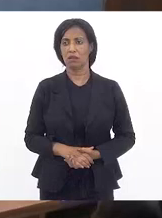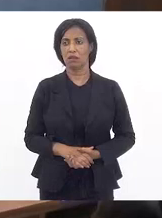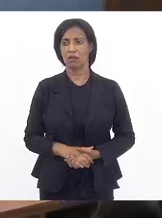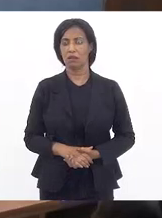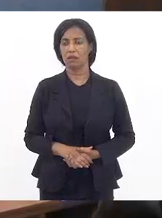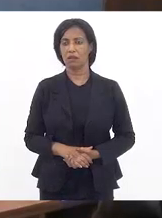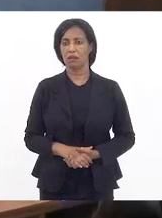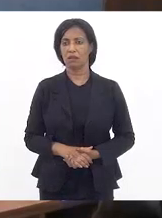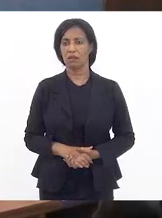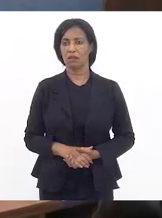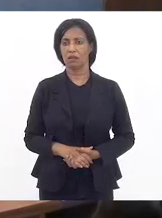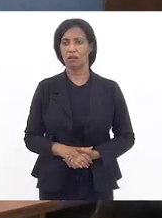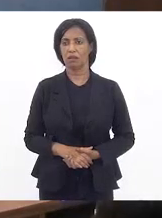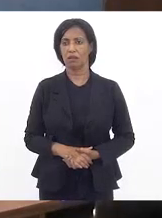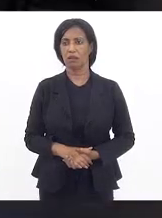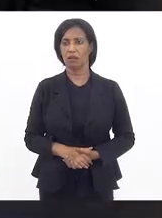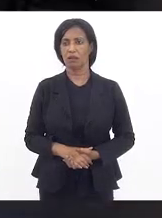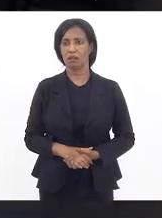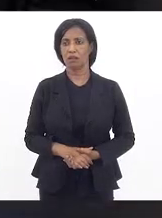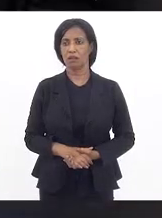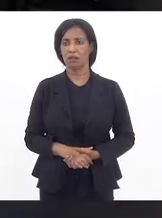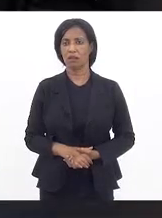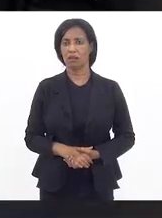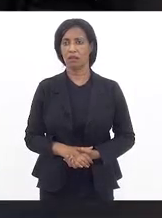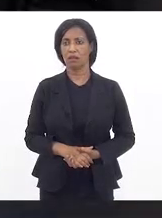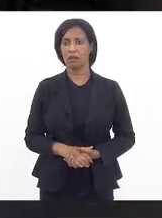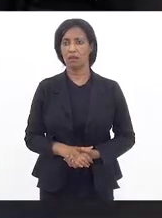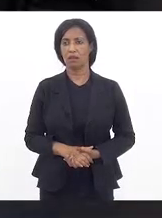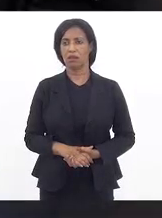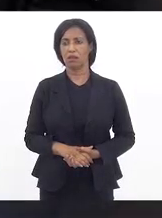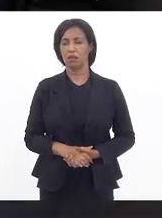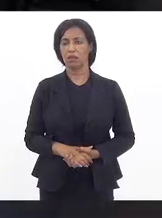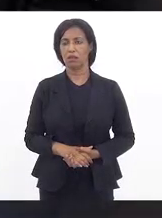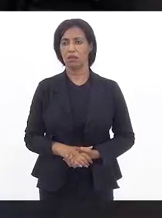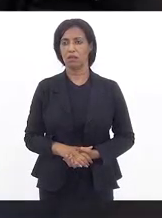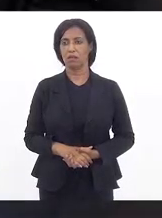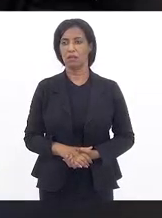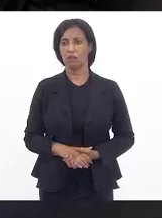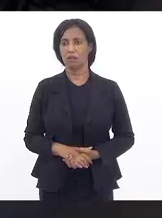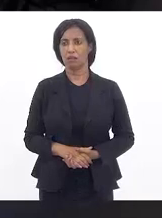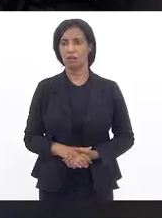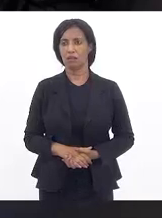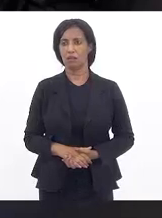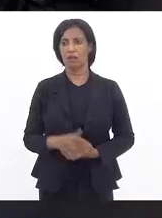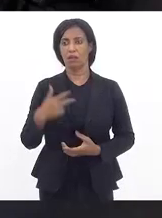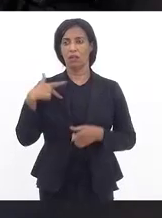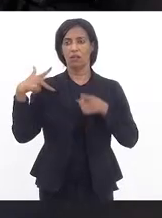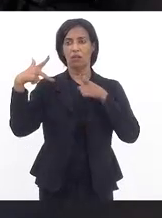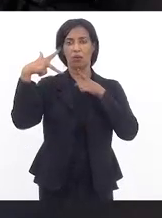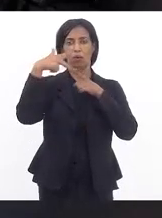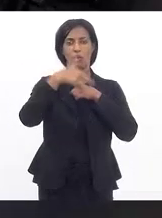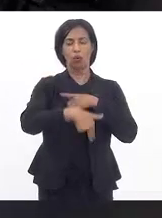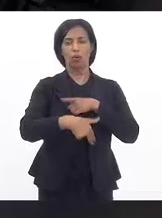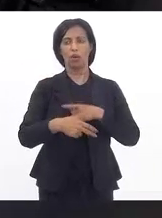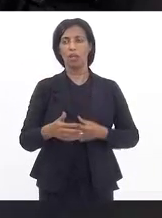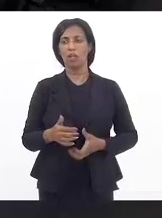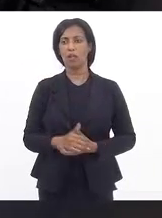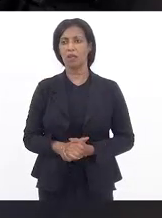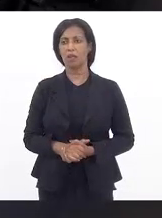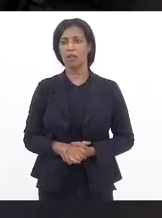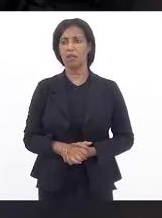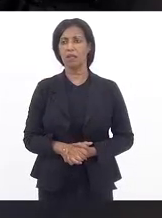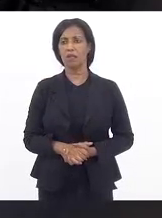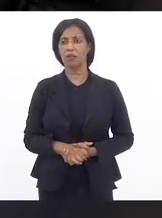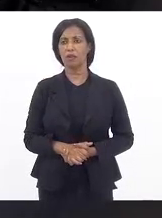trocar a enfermeira Rejane jeito eu vou cortar os microfones da